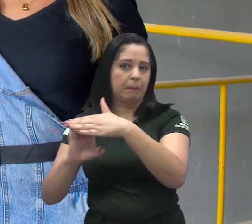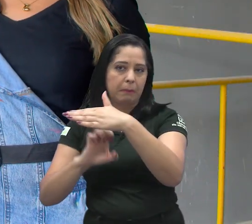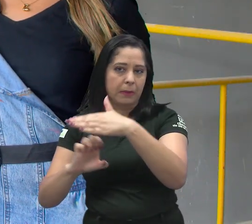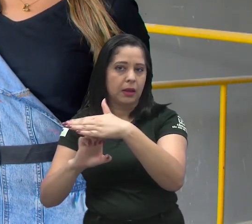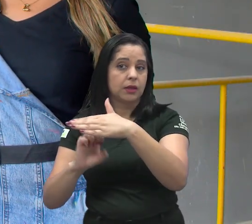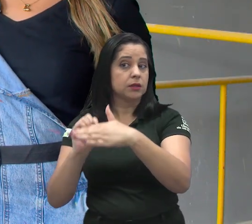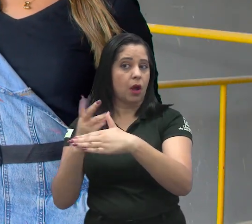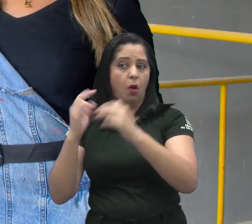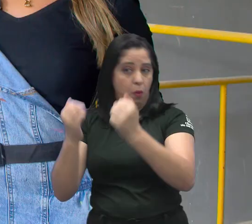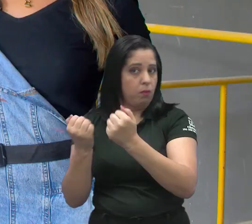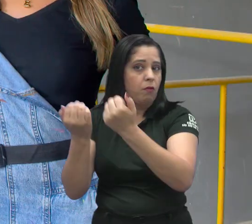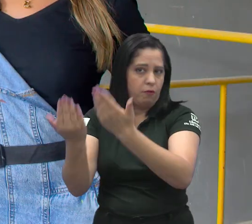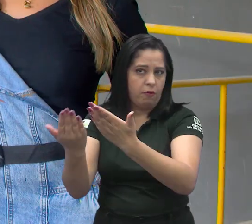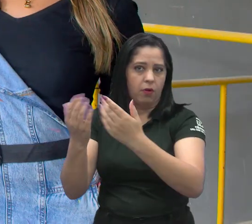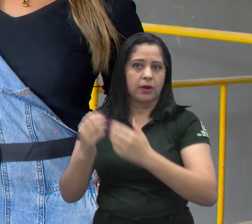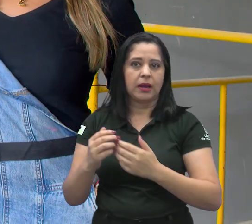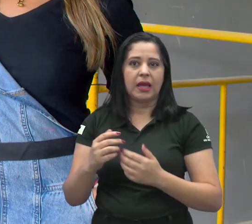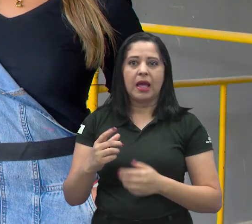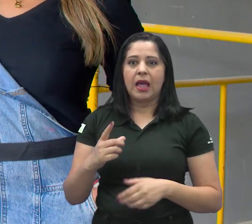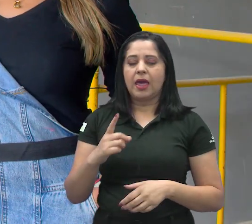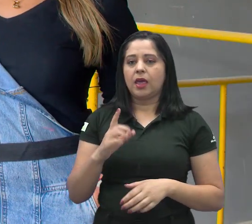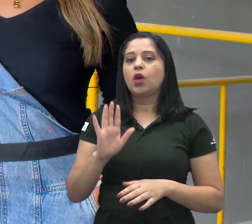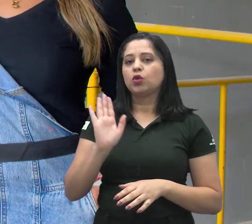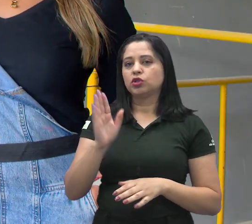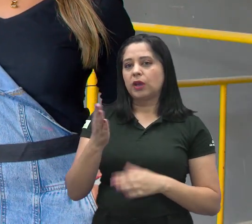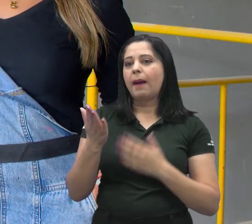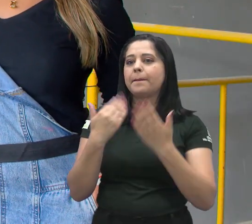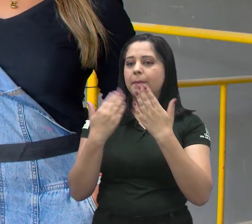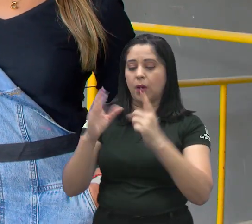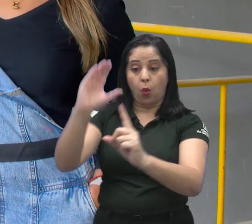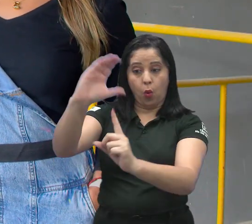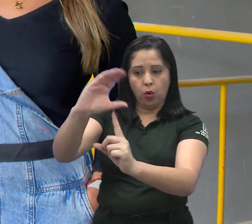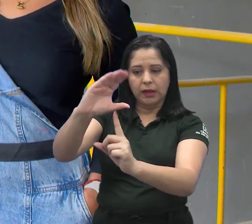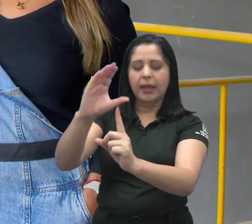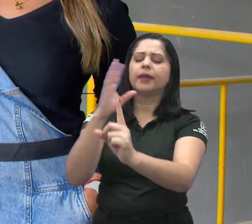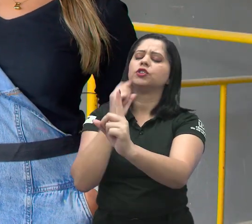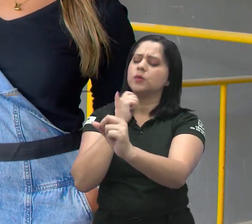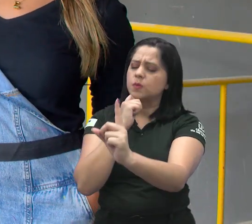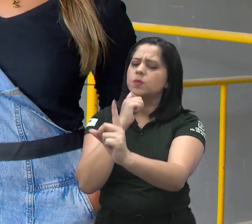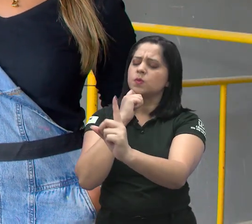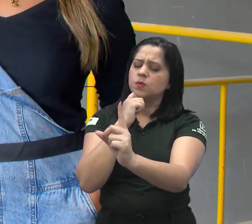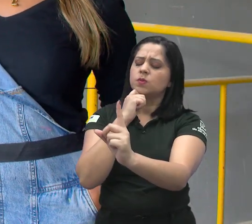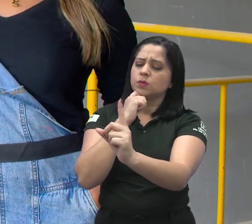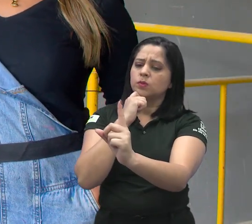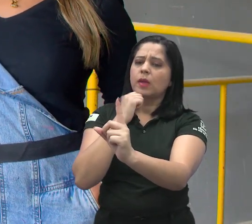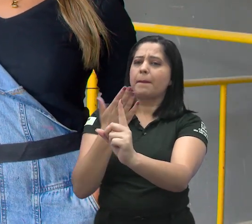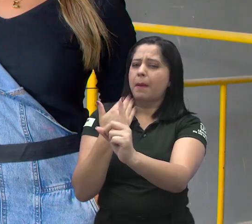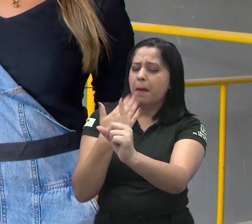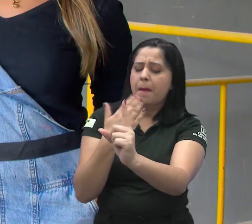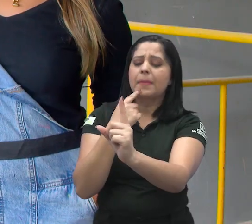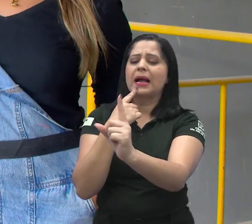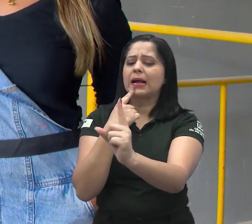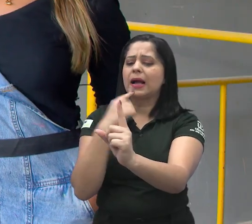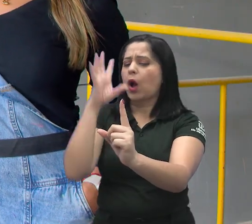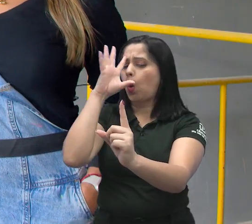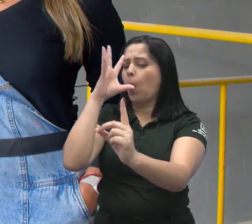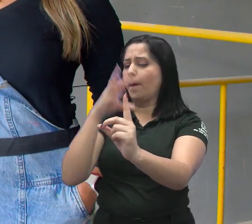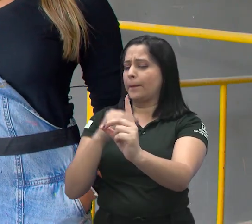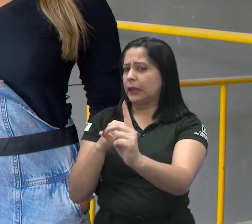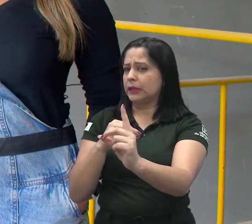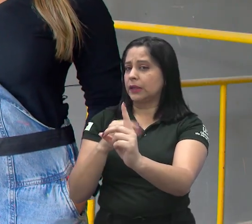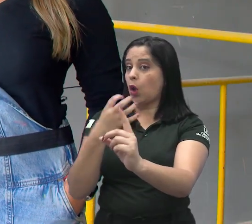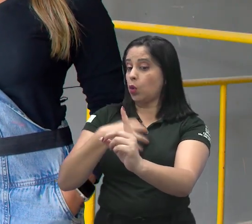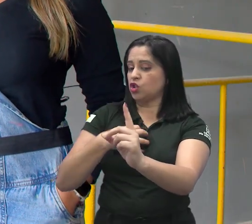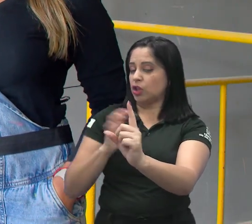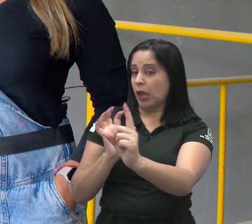uma parte externa, né? Eu tenho uma primeira conversa ali com o cliente para entender as referências, entender as cores, entender bem o que ele